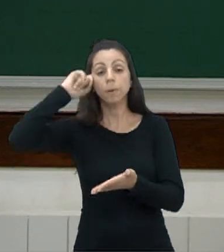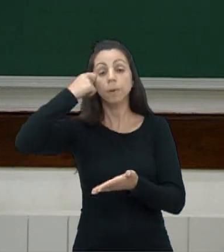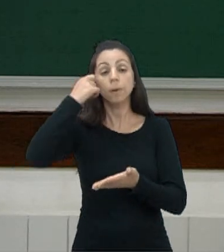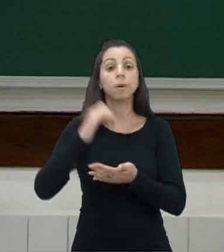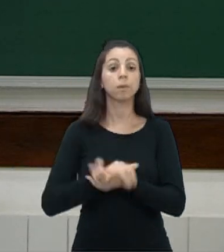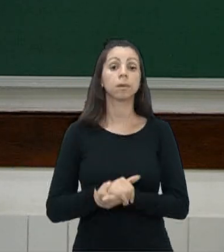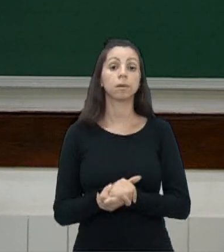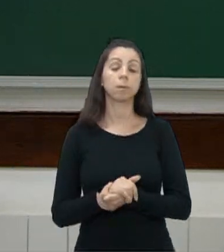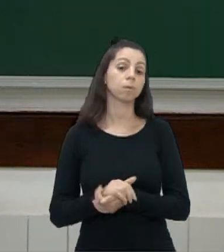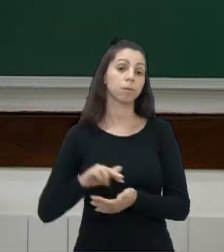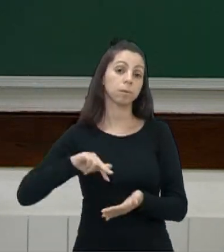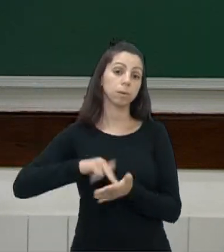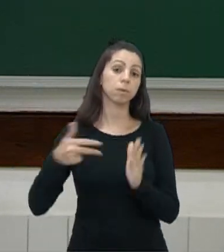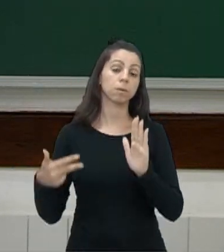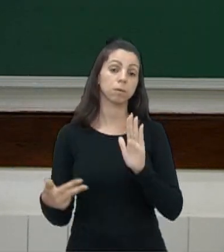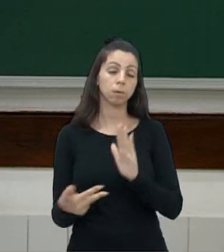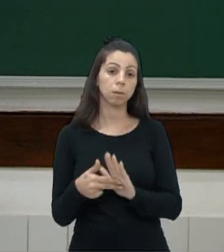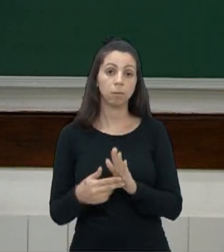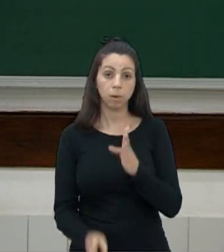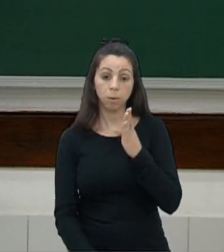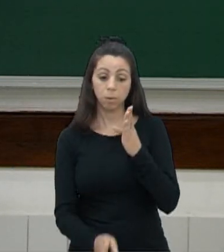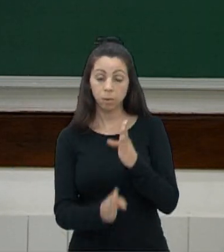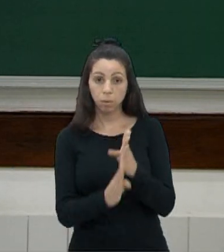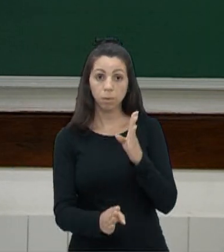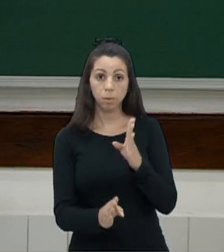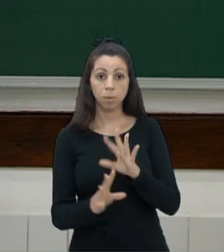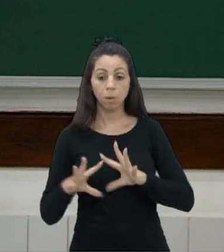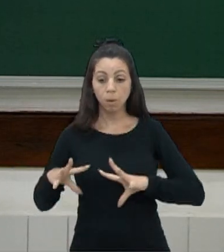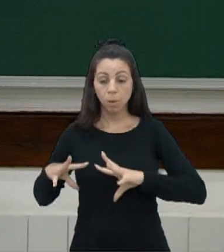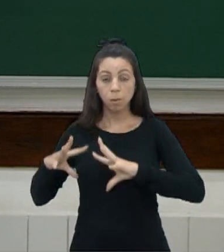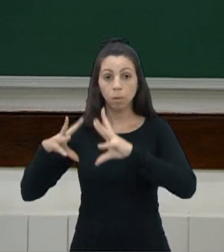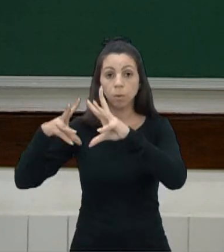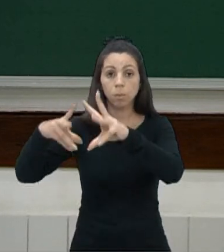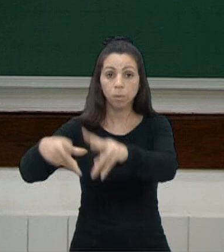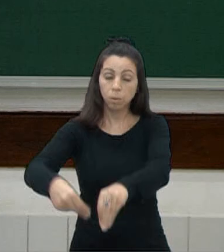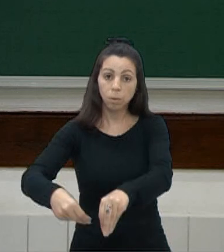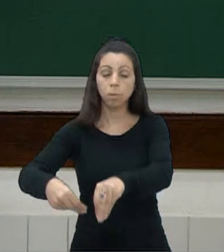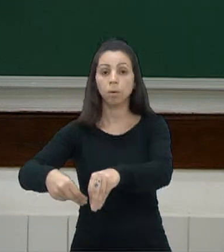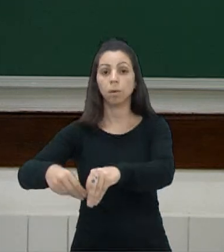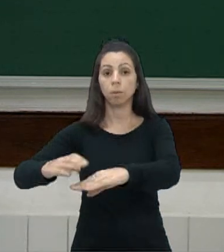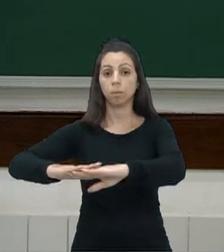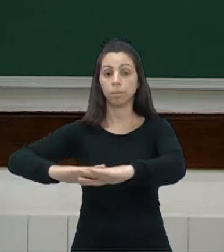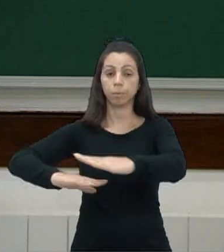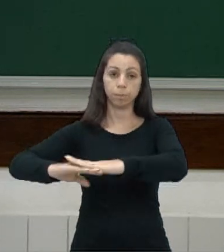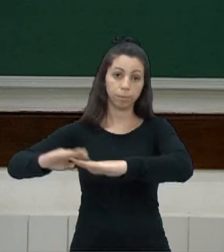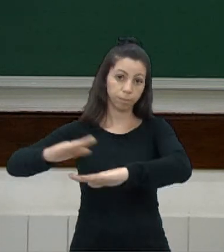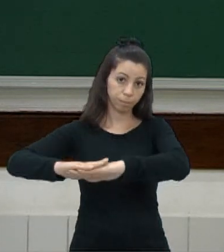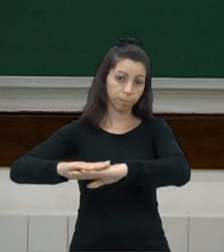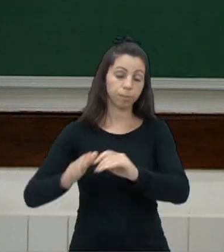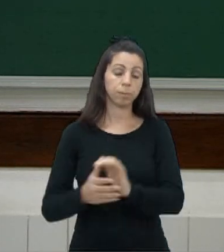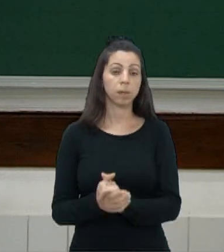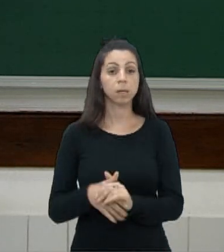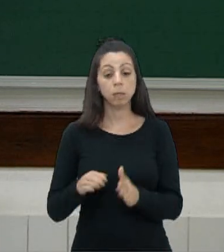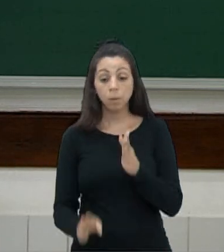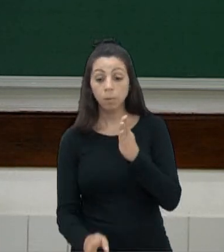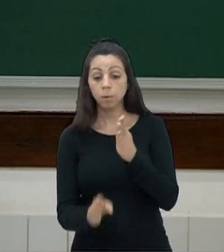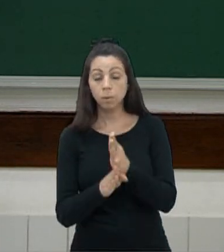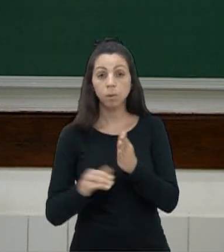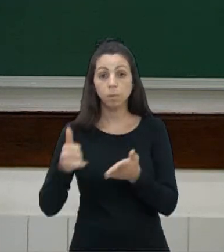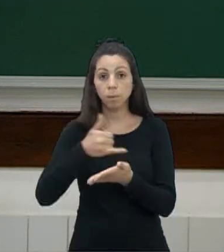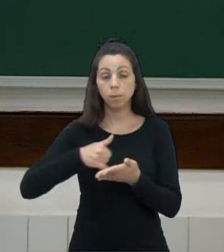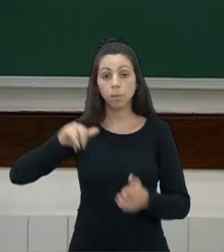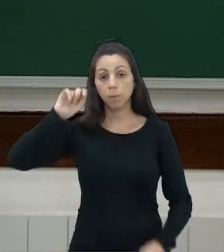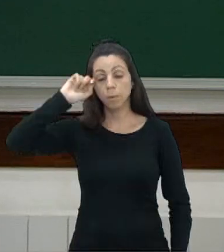quer dizer também que nós venhamos a encontrar petróleo em todas as bacias sedimentares. E também que, se encontrarmos petróleo em